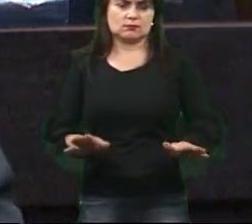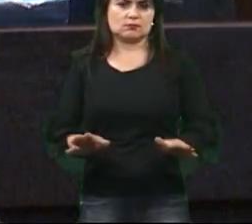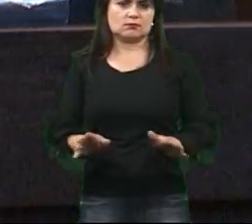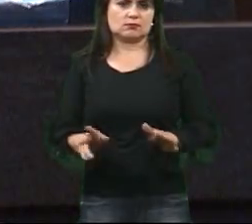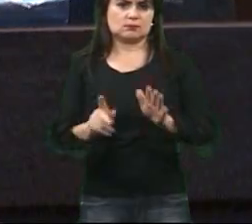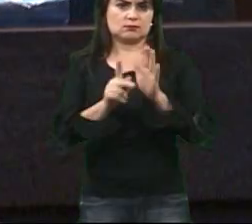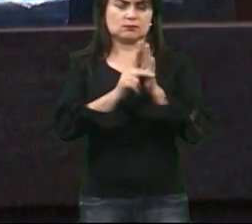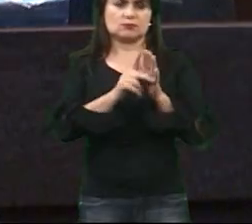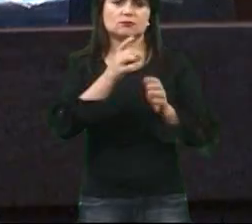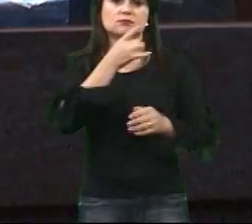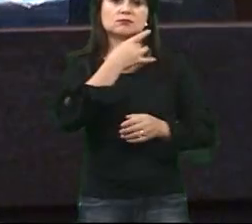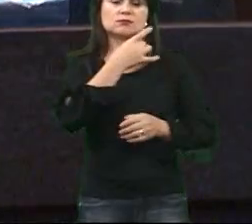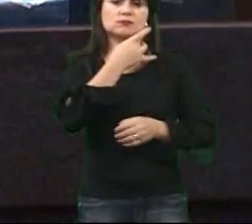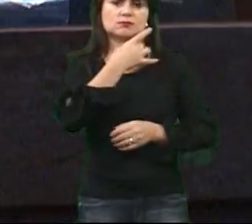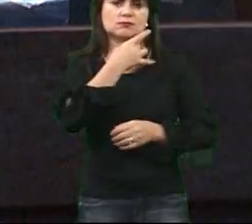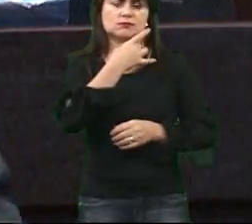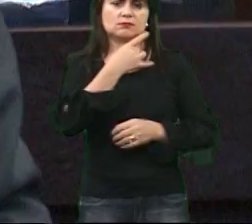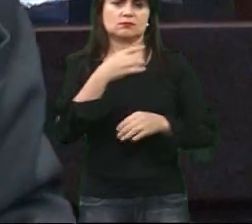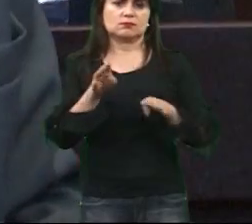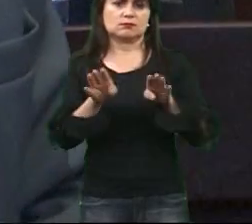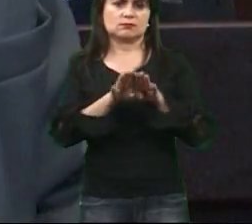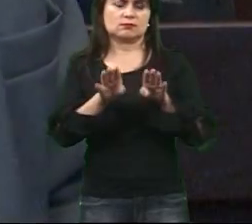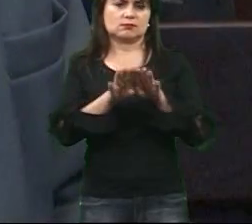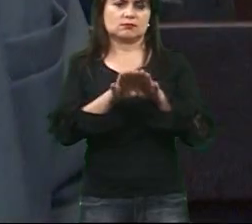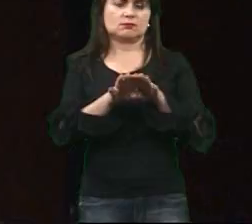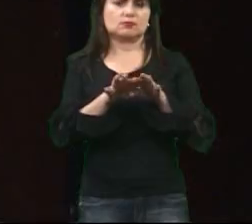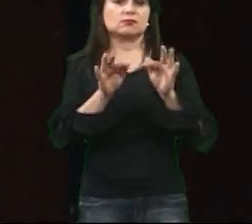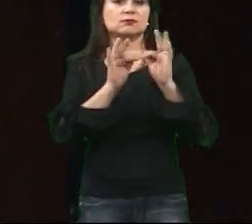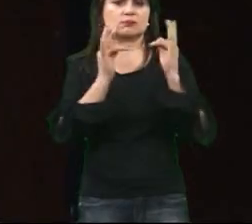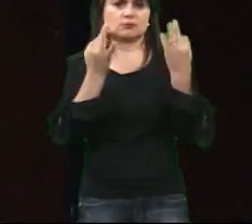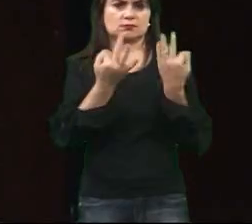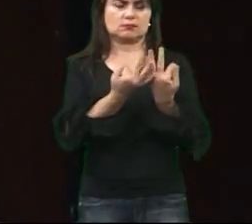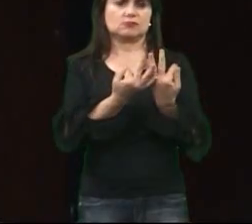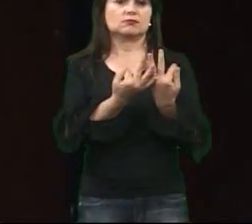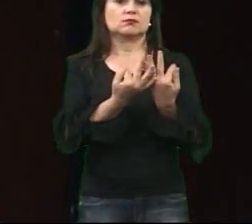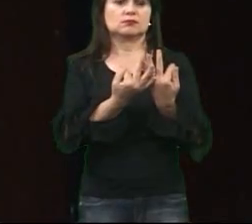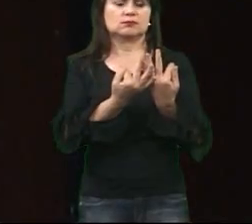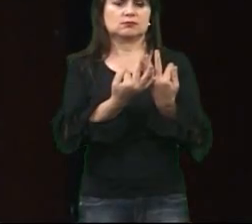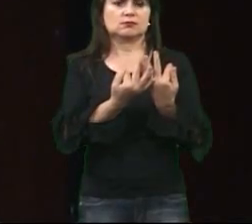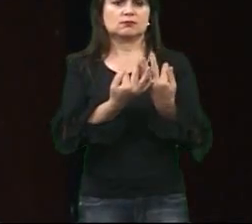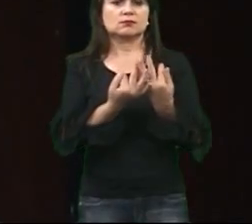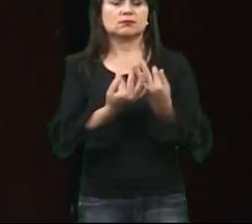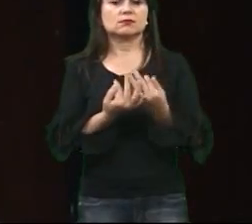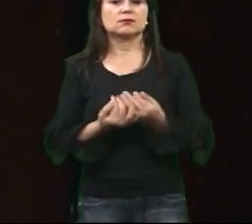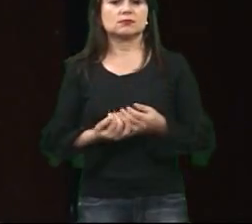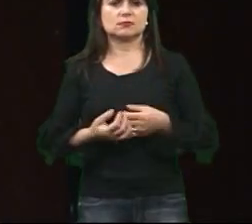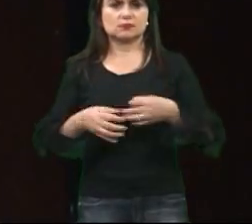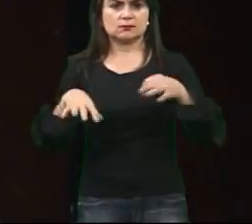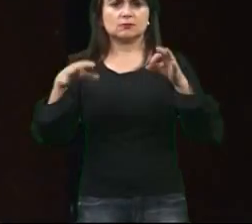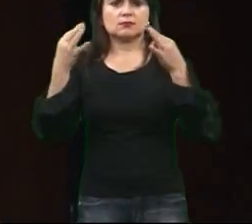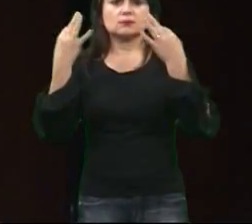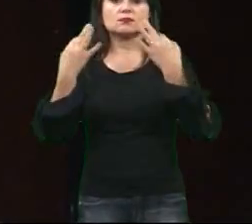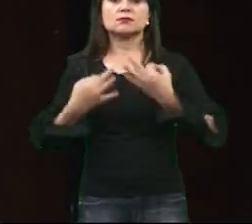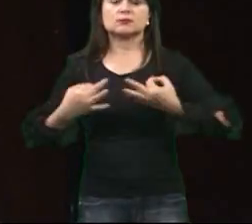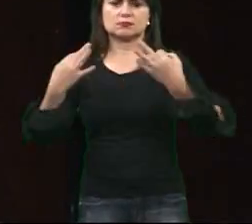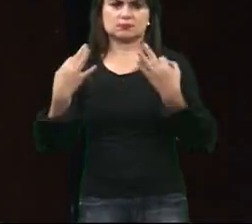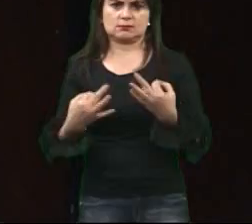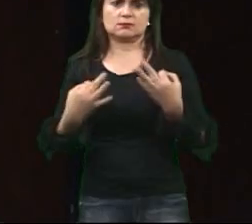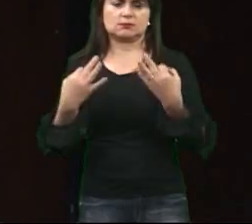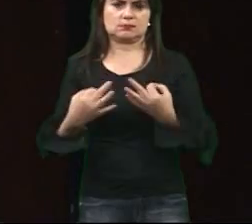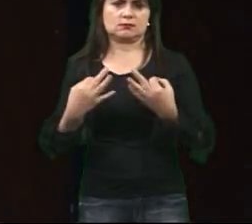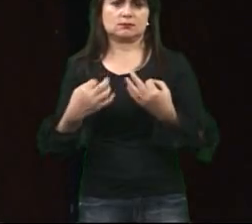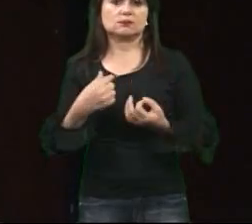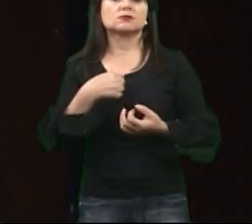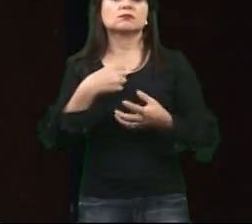aqui presente minha esposa minha mulher minha mãe aqui presente e vocês tem um certeza continuarei lutando